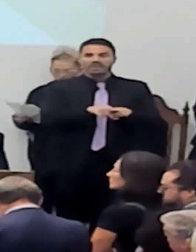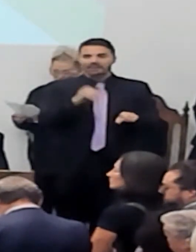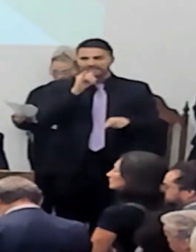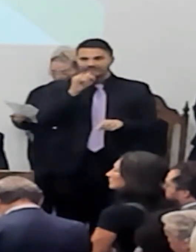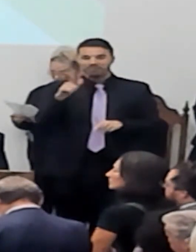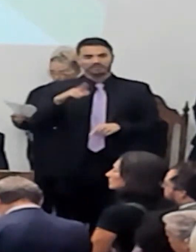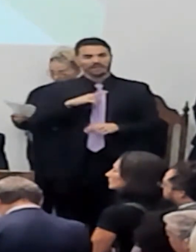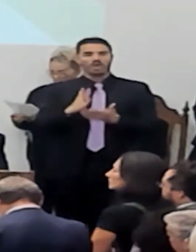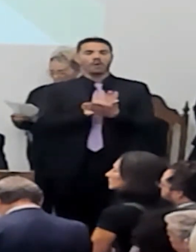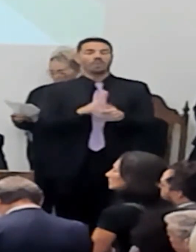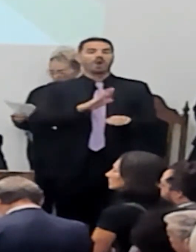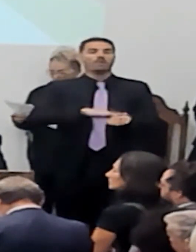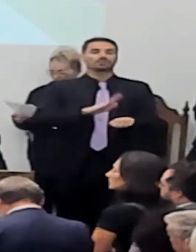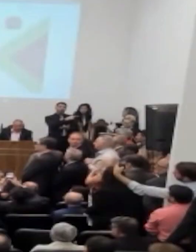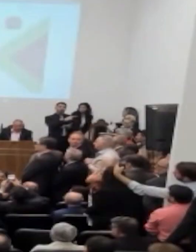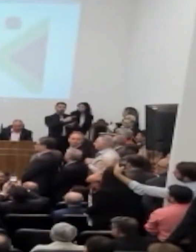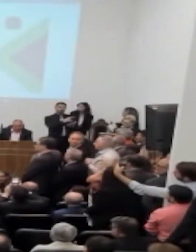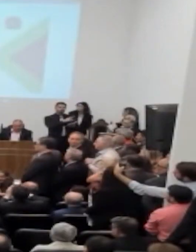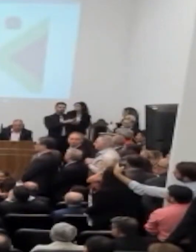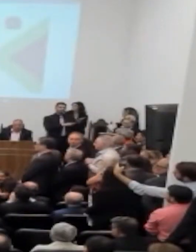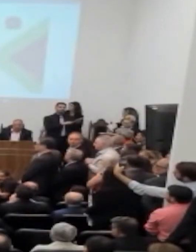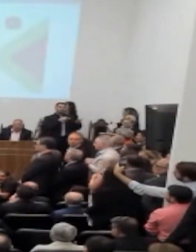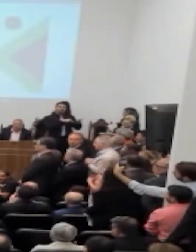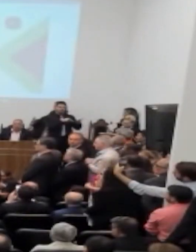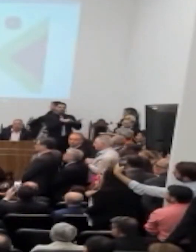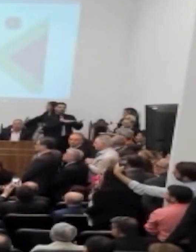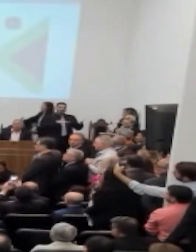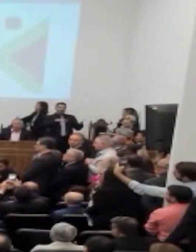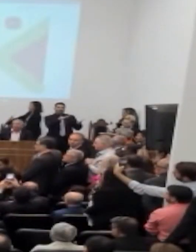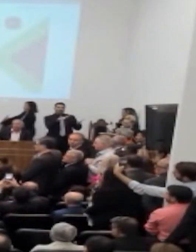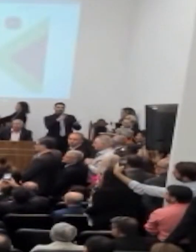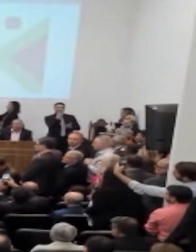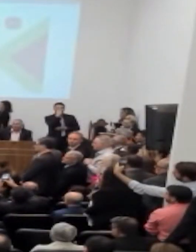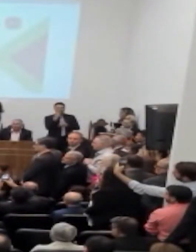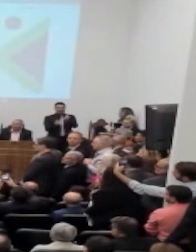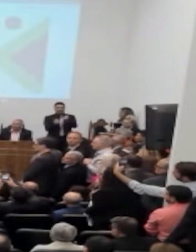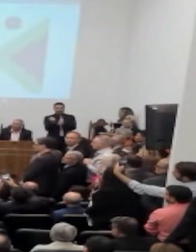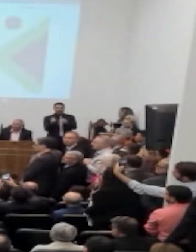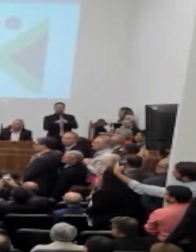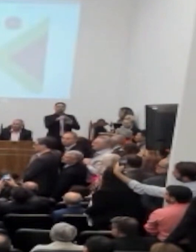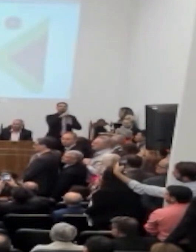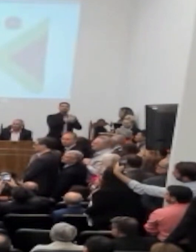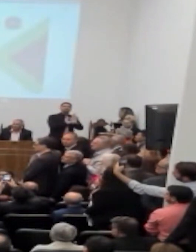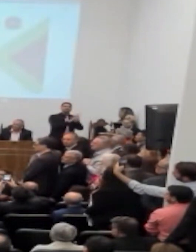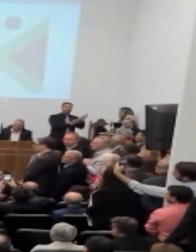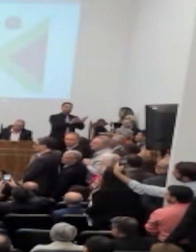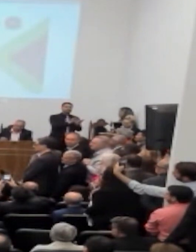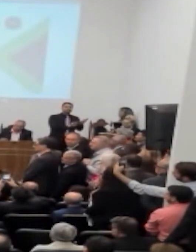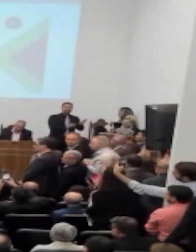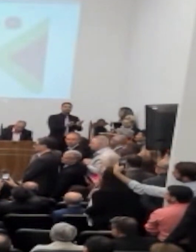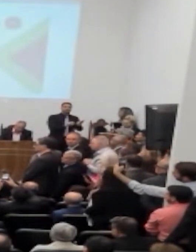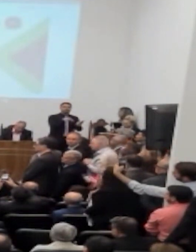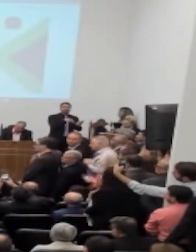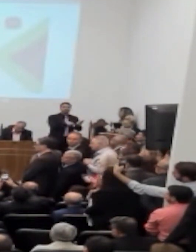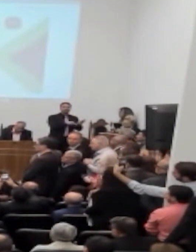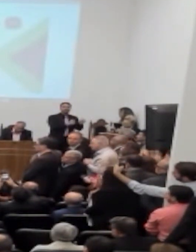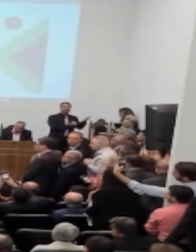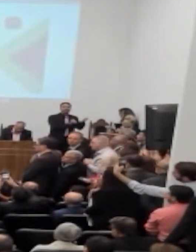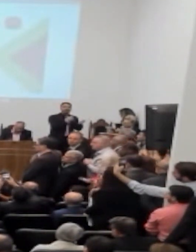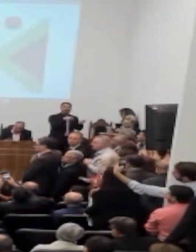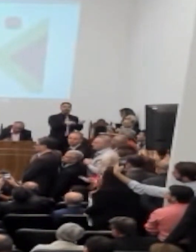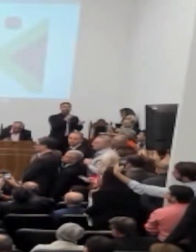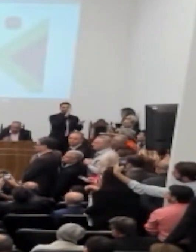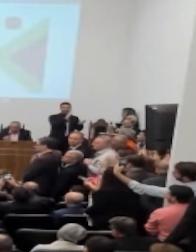como entregadores e motoristas. Afirmou ainda que levará propostas ao Congresso Nacional para valorizar o salário mínimo